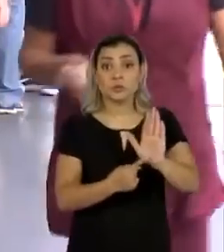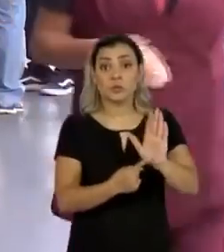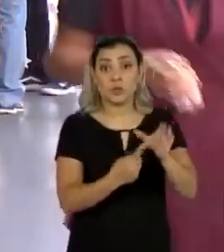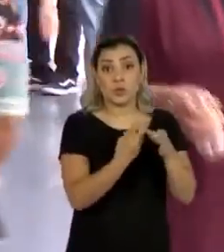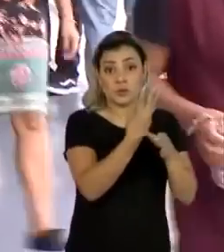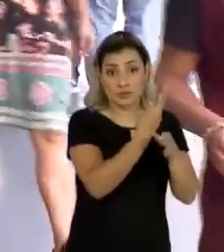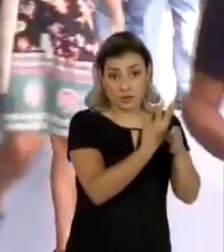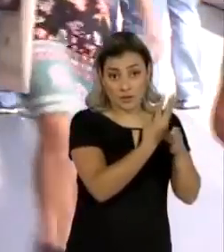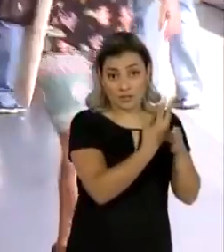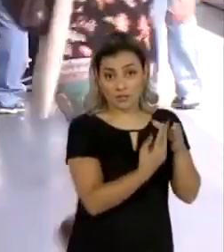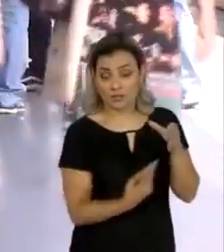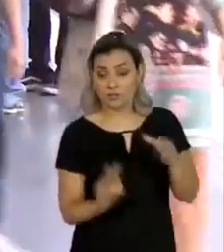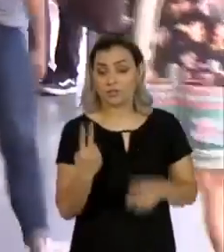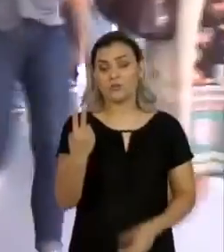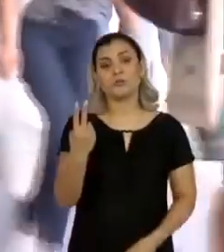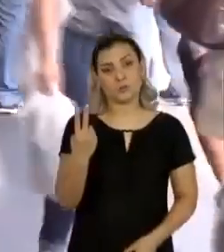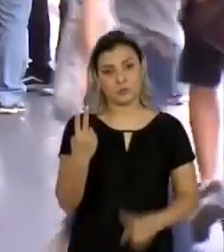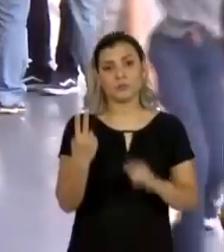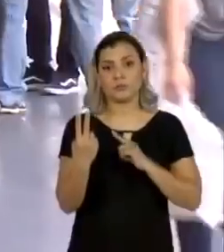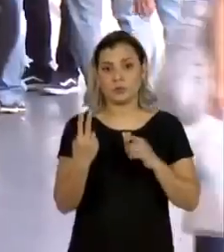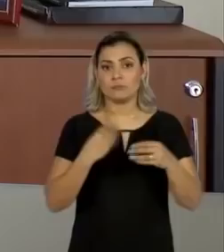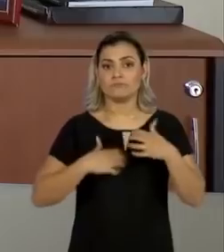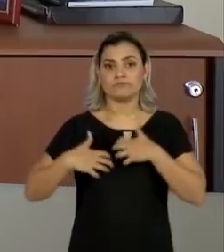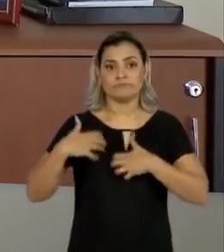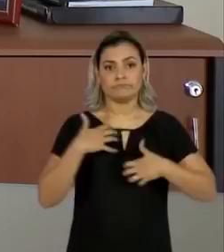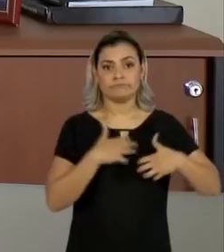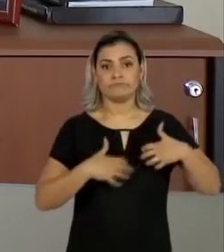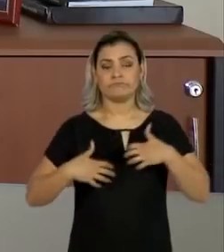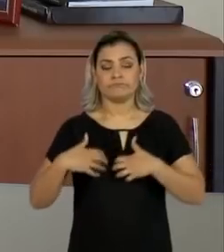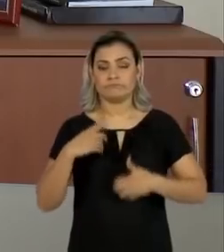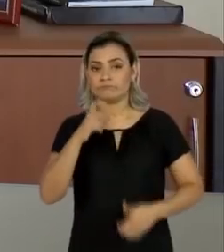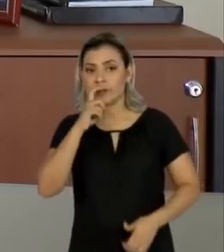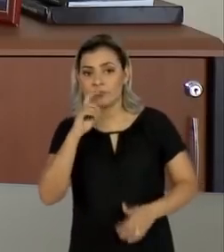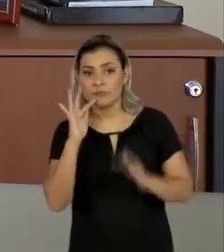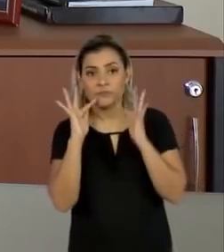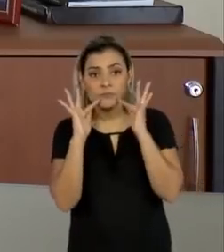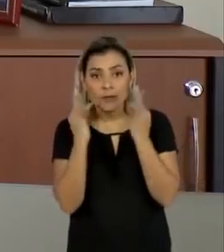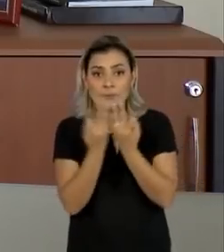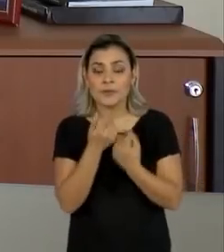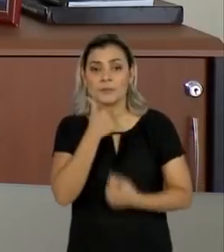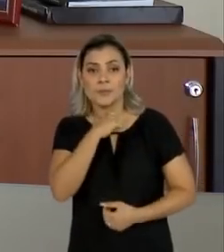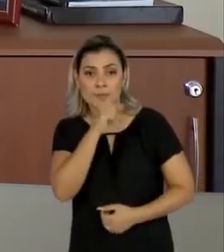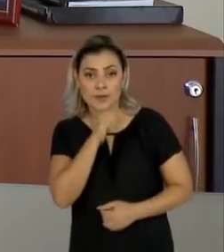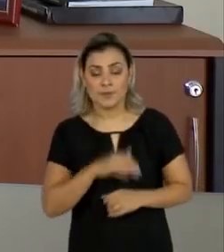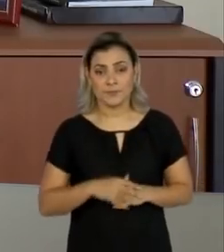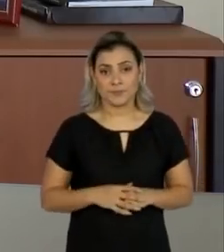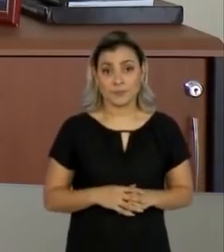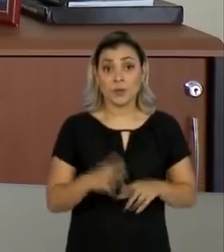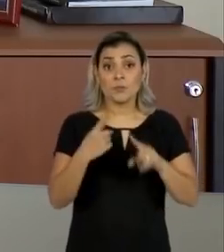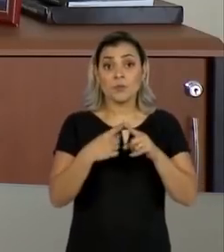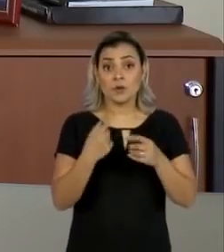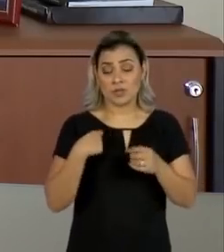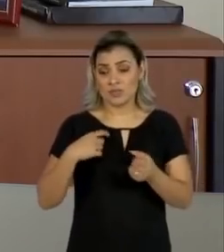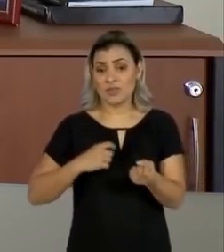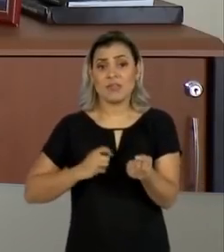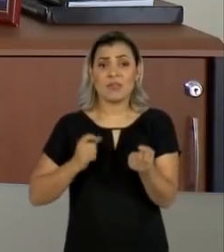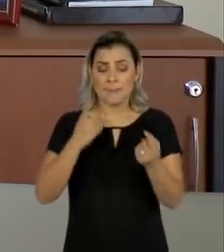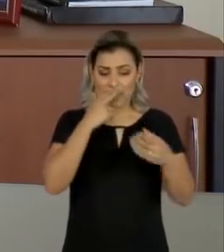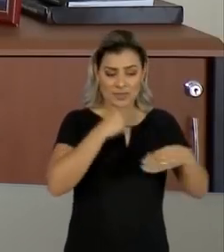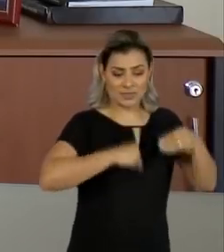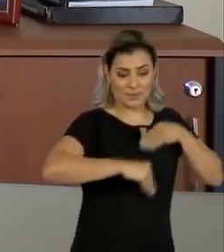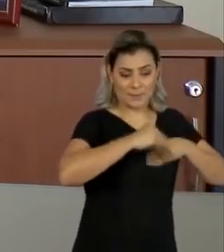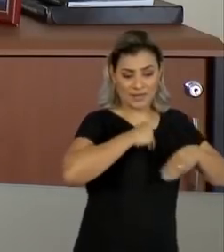pais, 2 passam por essa angústia. Como reconhecer a diferença entre a irritação da depressão e